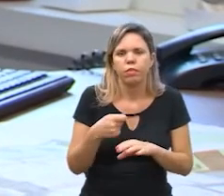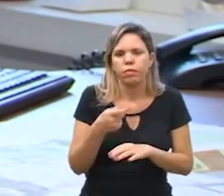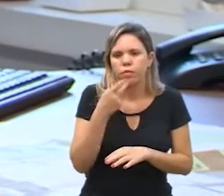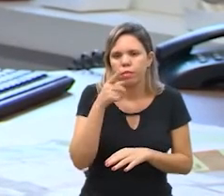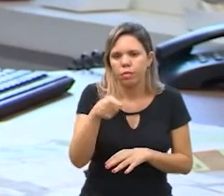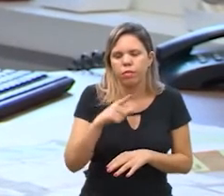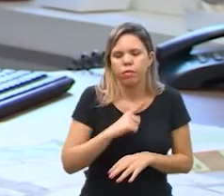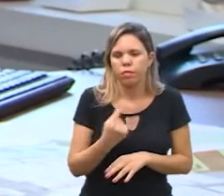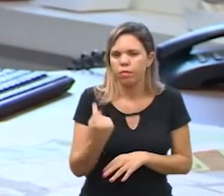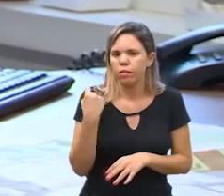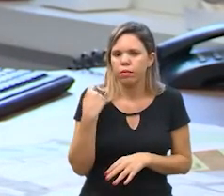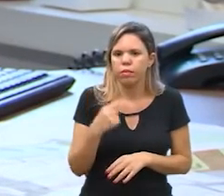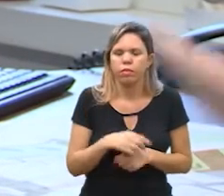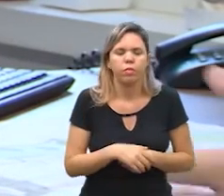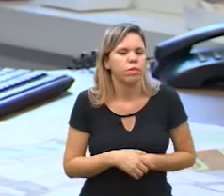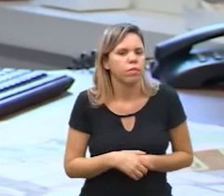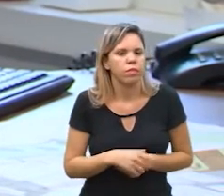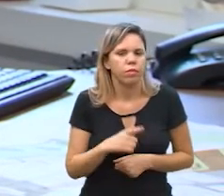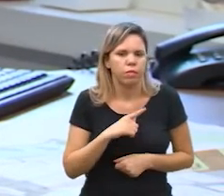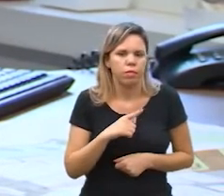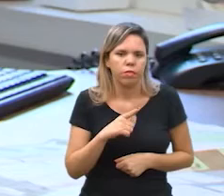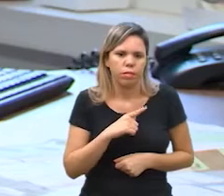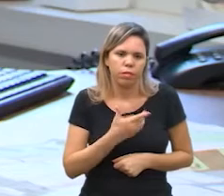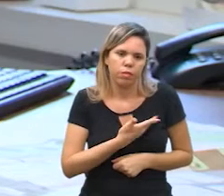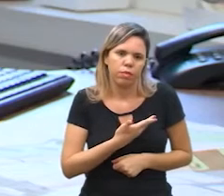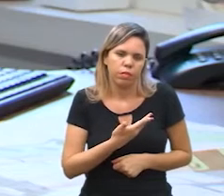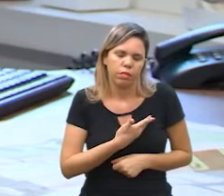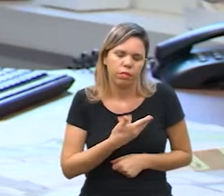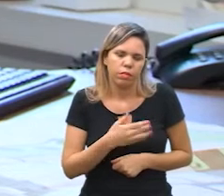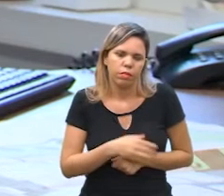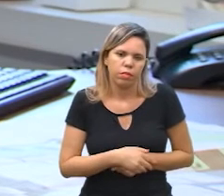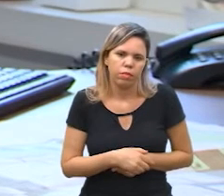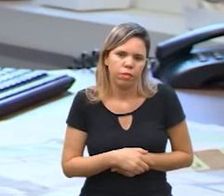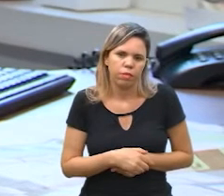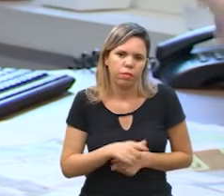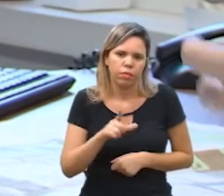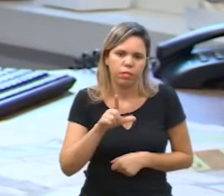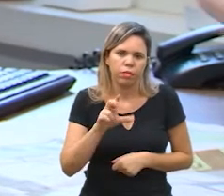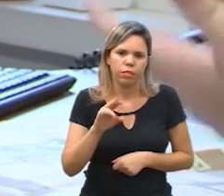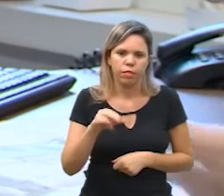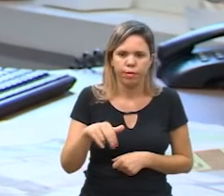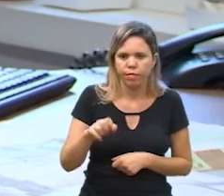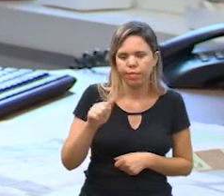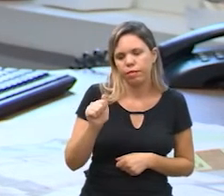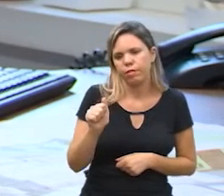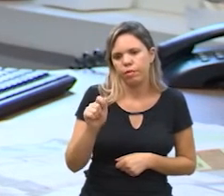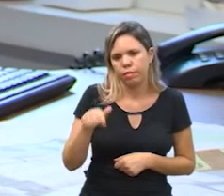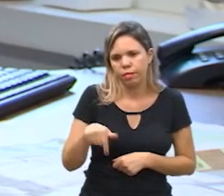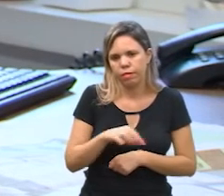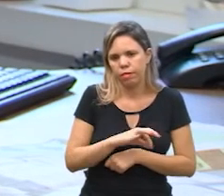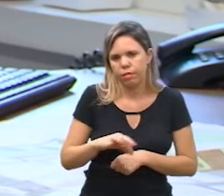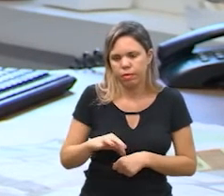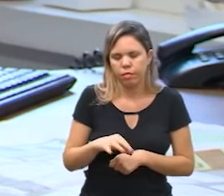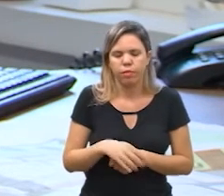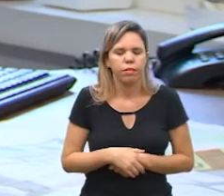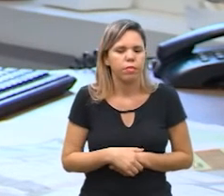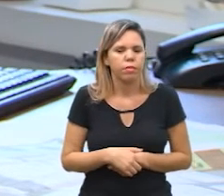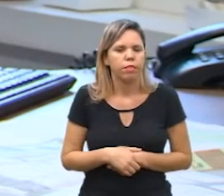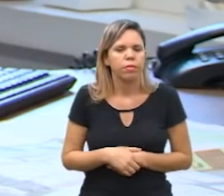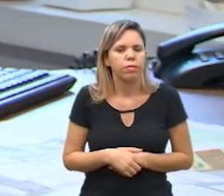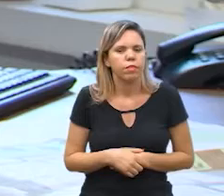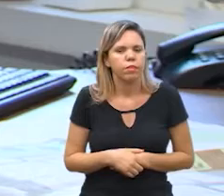para você que eu tenho, na verdade, uma amiga, né? A Luciana, que é arquiteta e